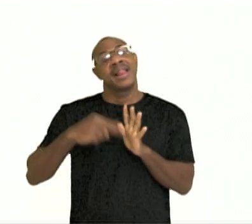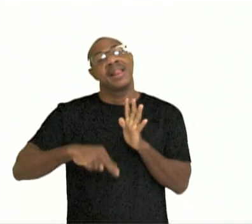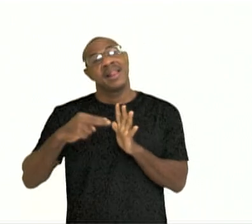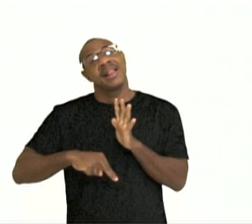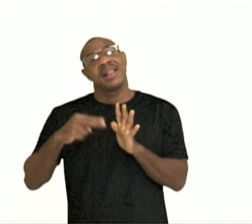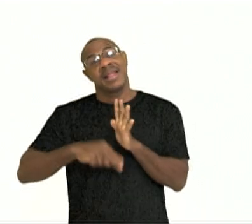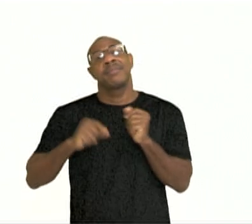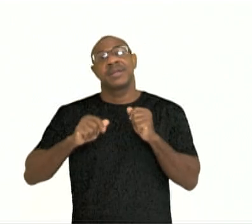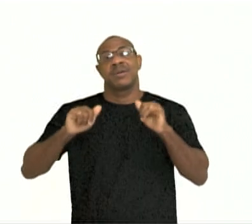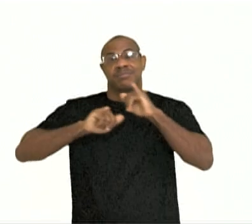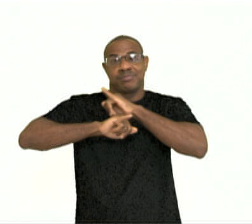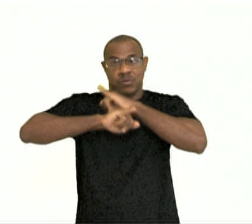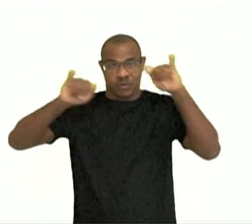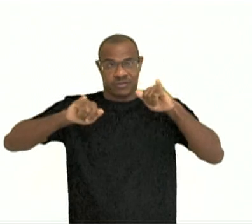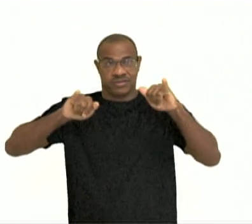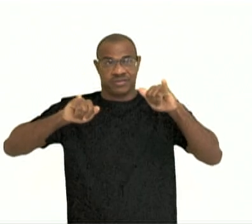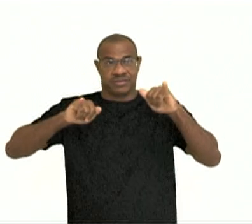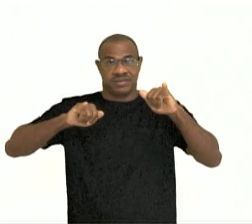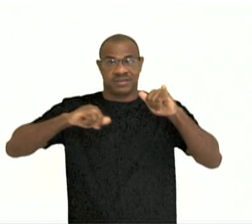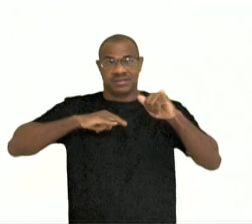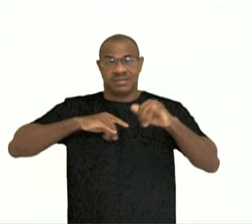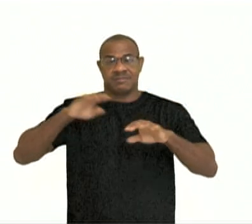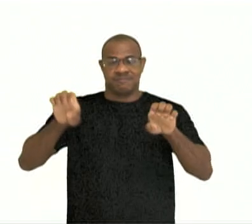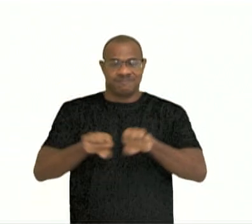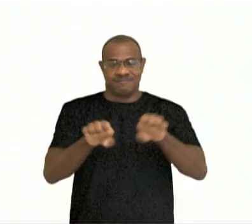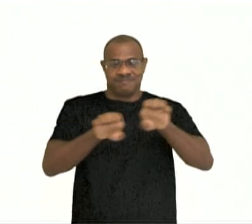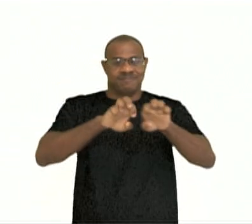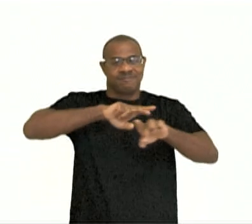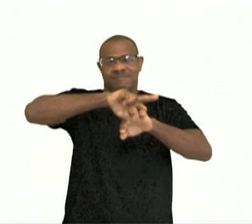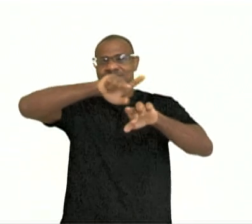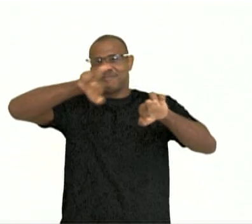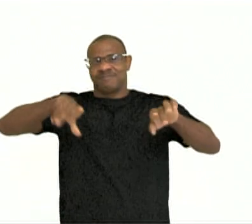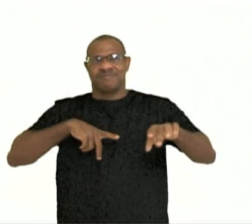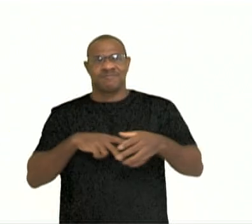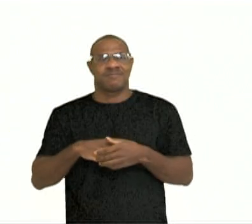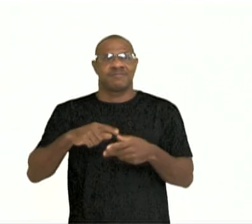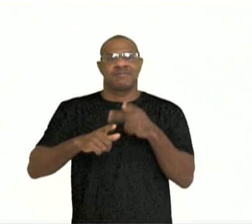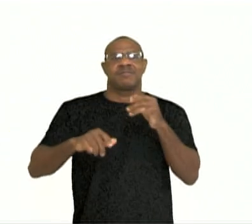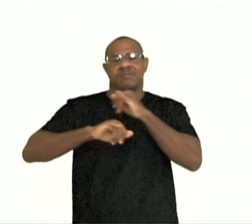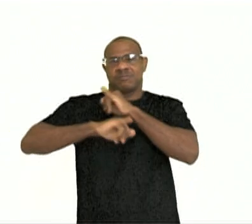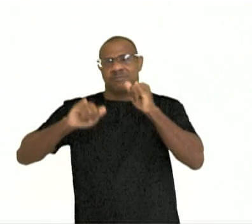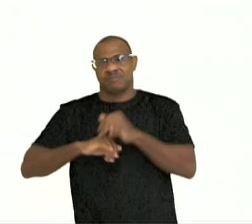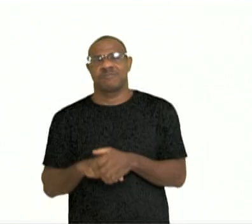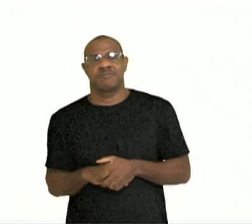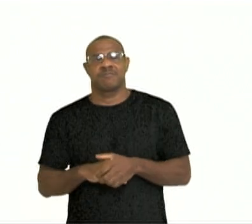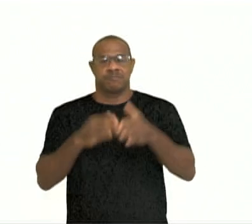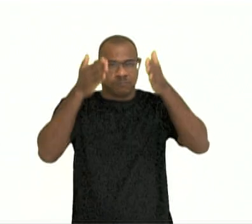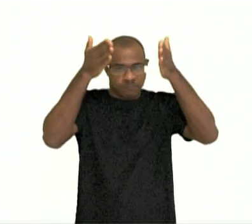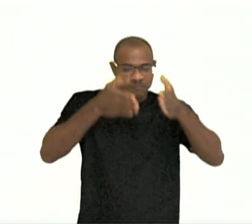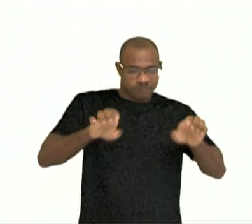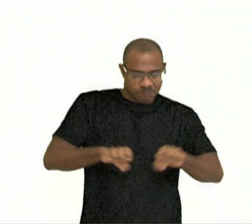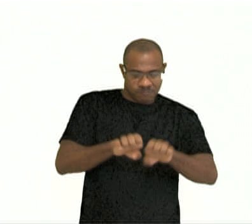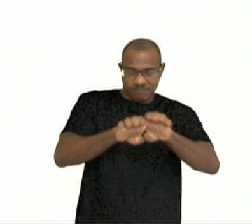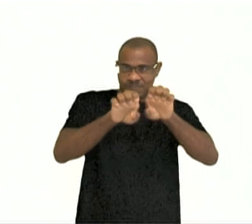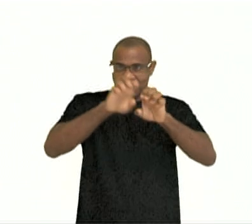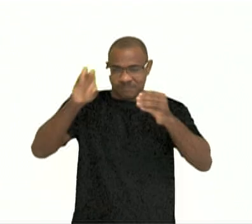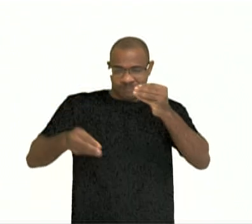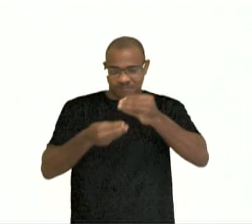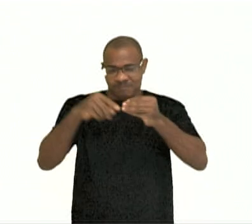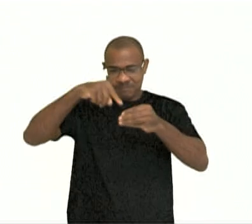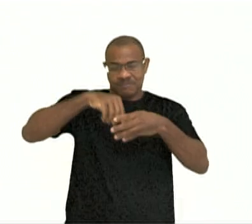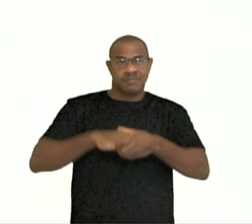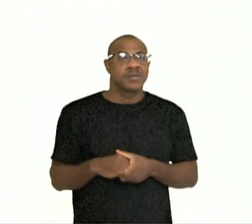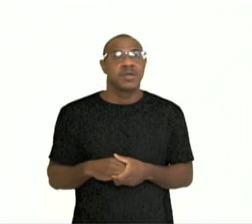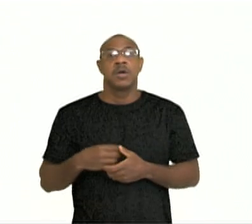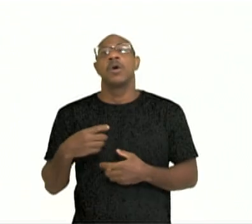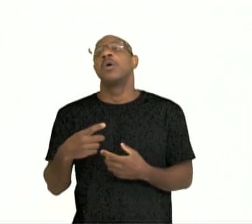que compreendem seus elementos. Manchete, LIDE, linha fina, corpo do texto, um pouco sobre o tempo